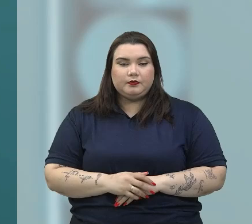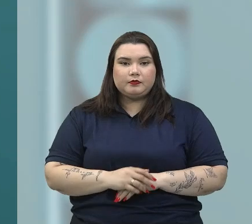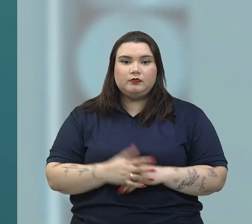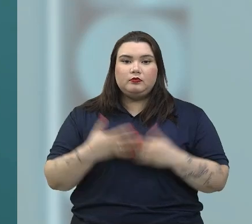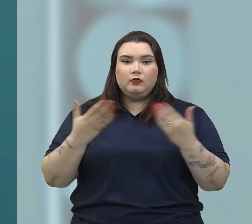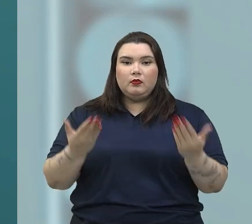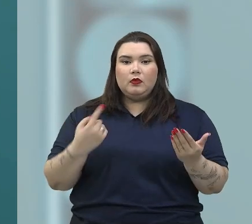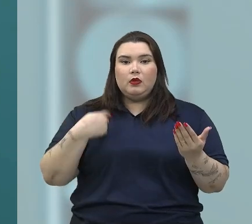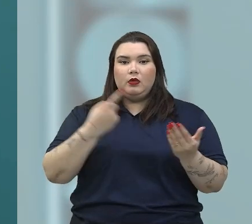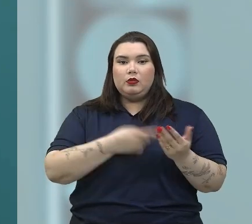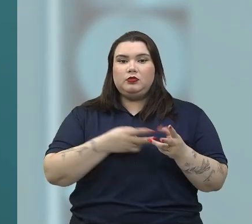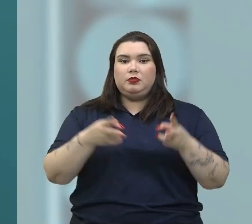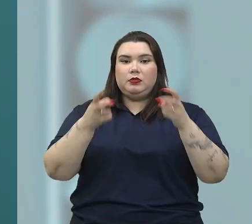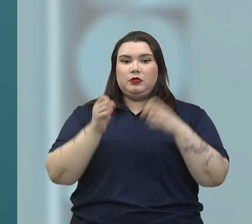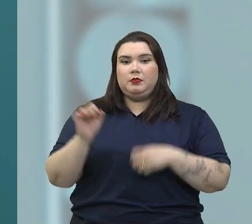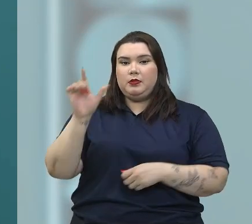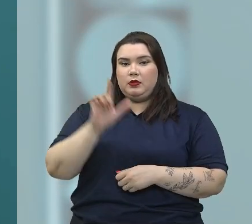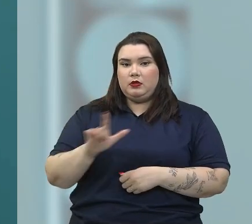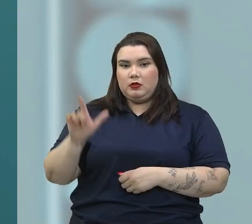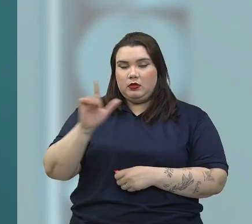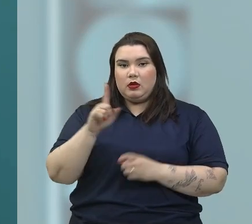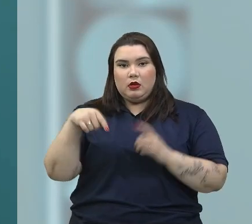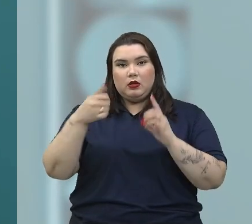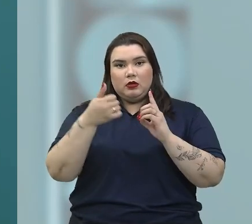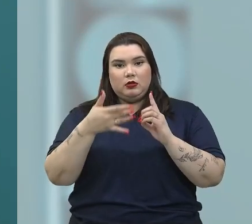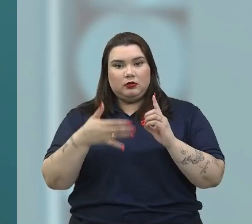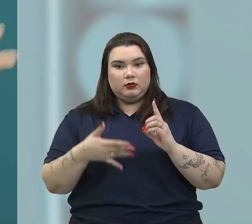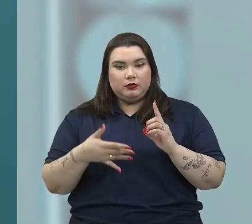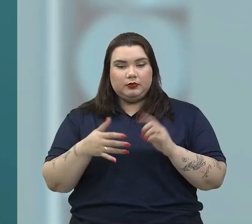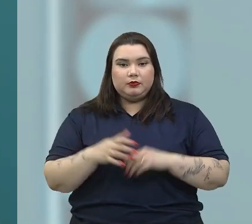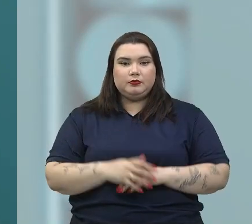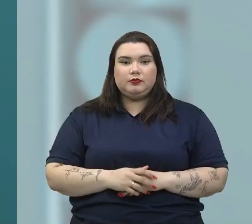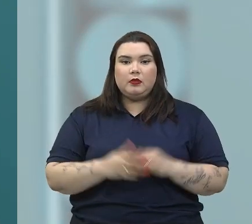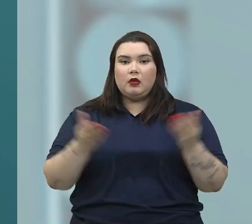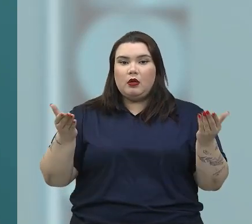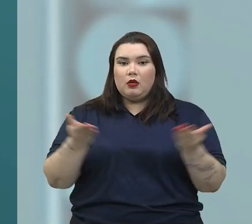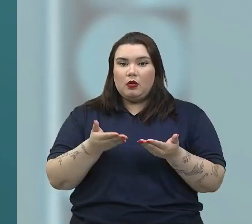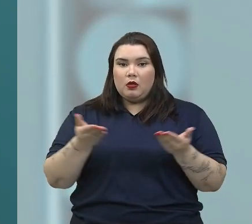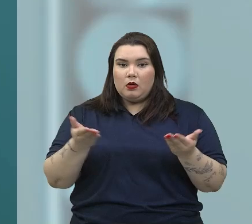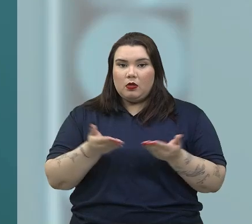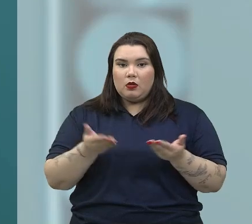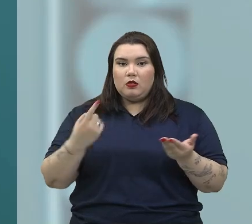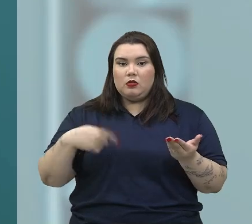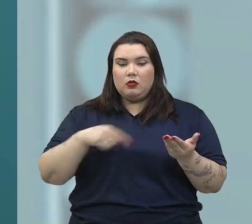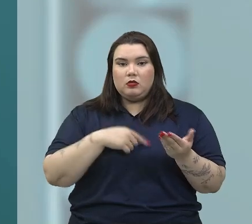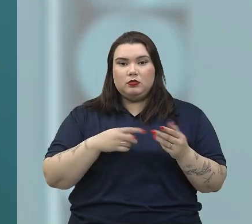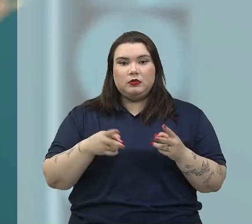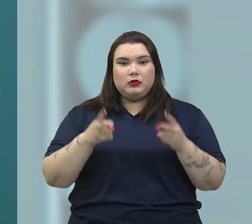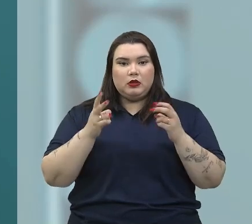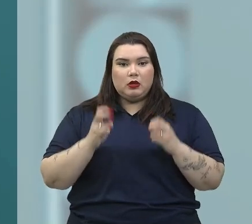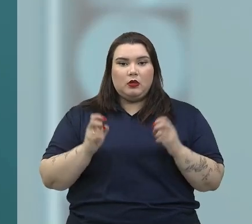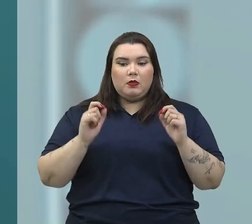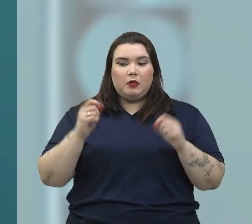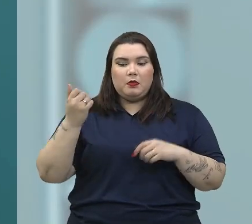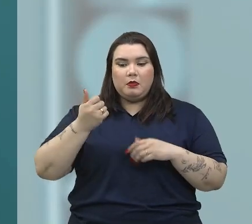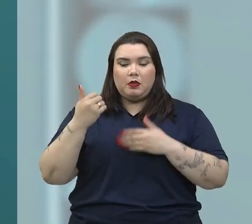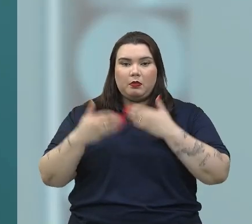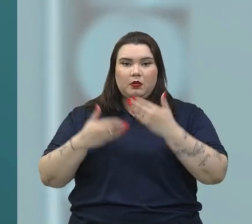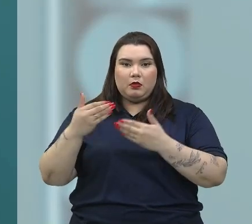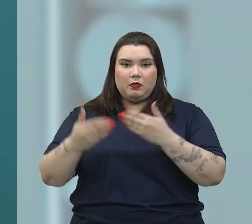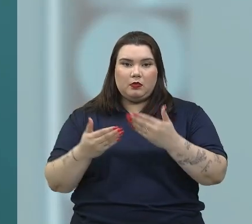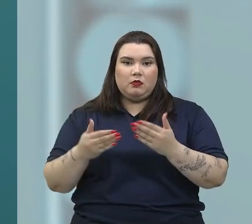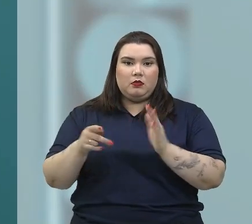vemos aí uma literatura basicamente descritiva. Então, agora saindo aí dessa ideia, né, os primeiros passos da